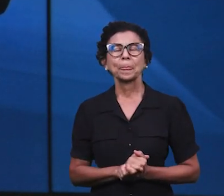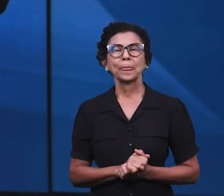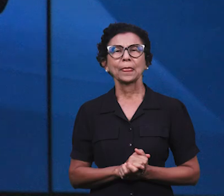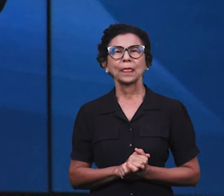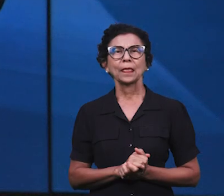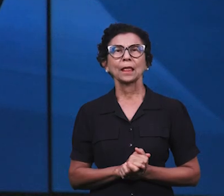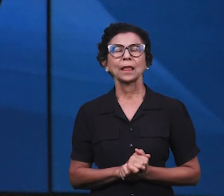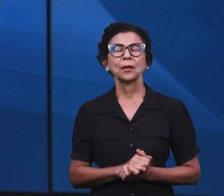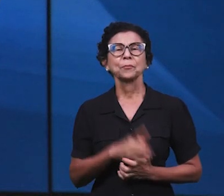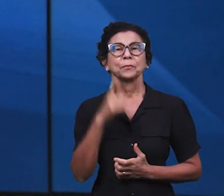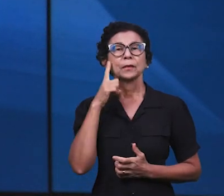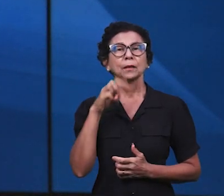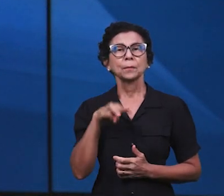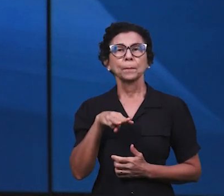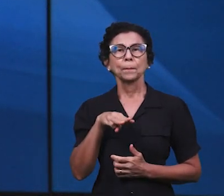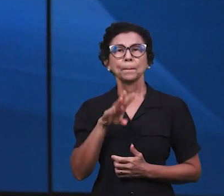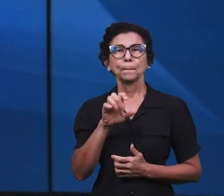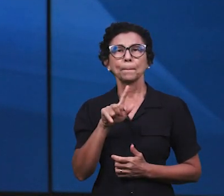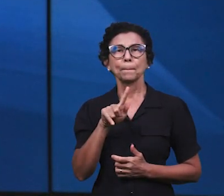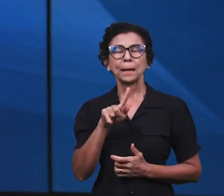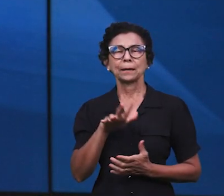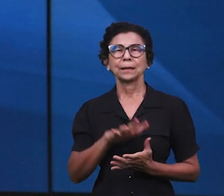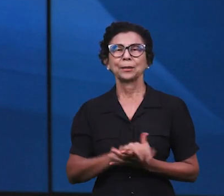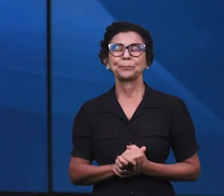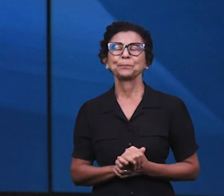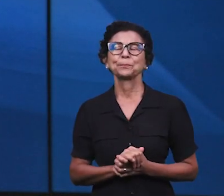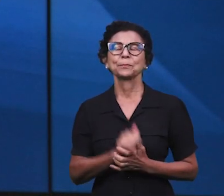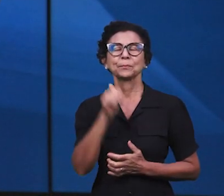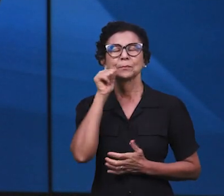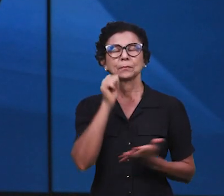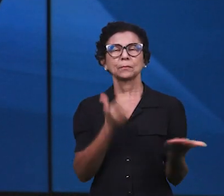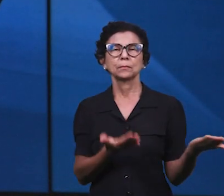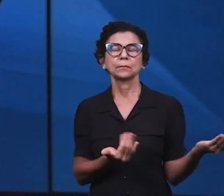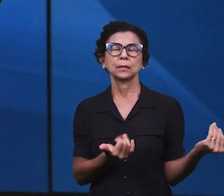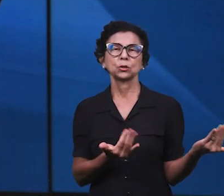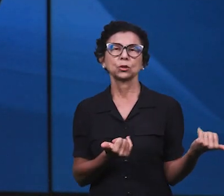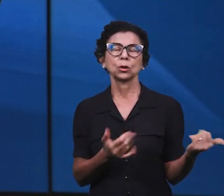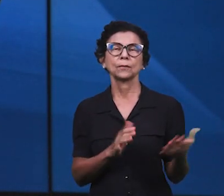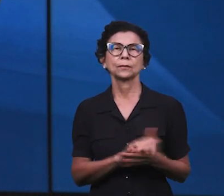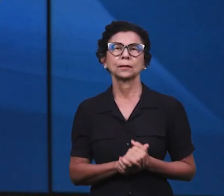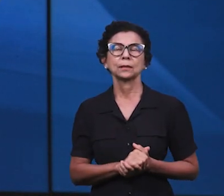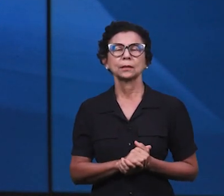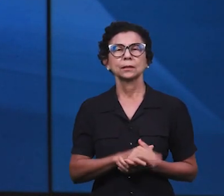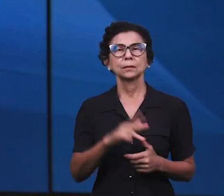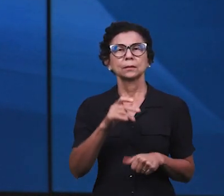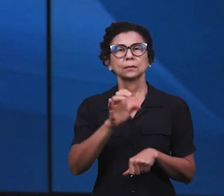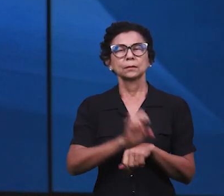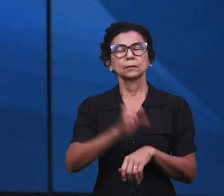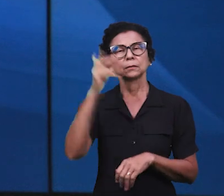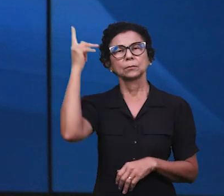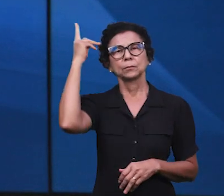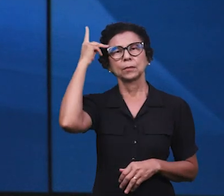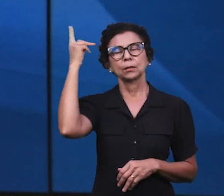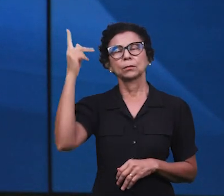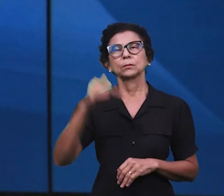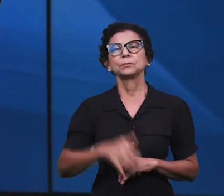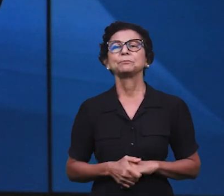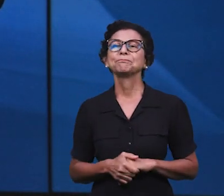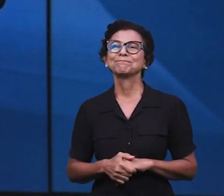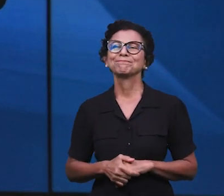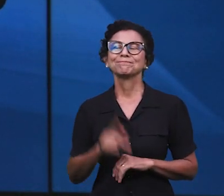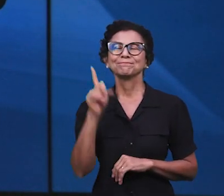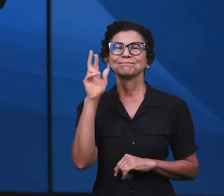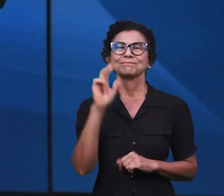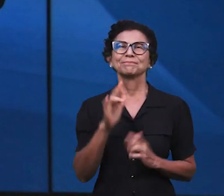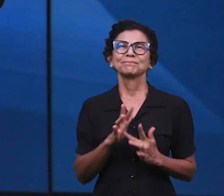a nossa irmã Meg Oliveira. É uma jovem da nossa igreja lá da capital, do estado de São Paulo. Irmã